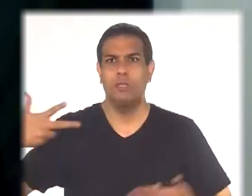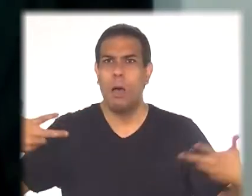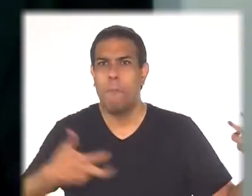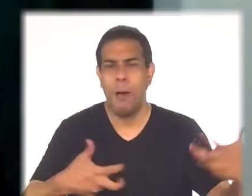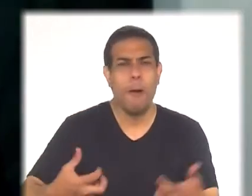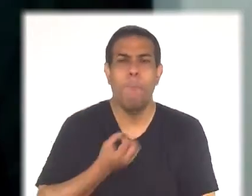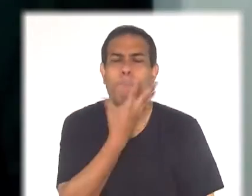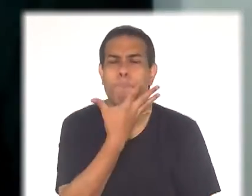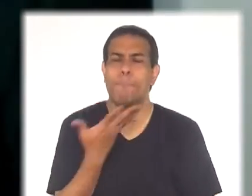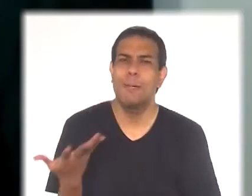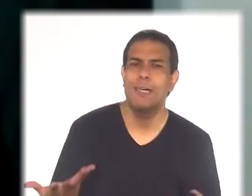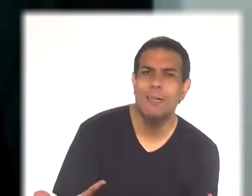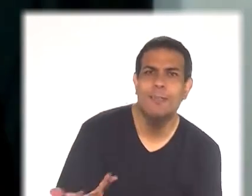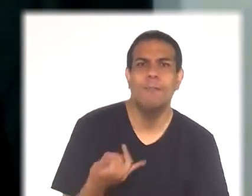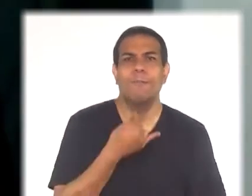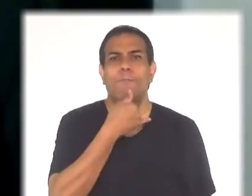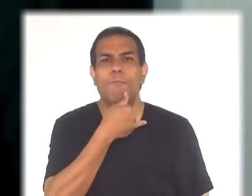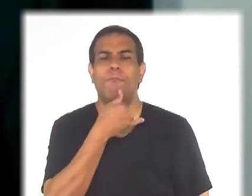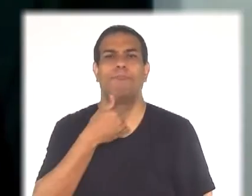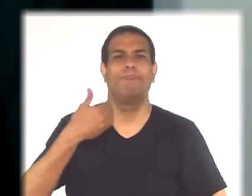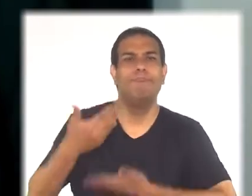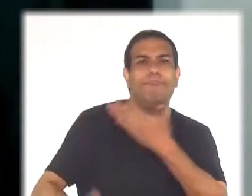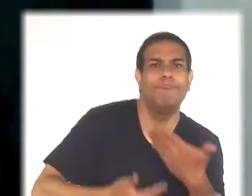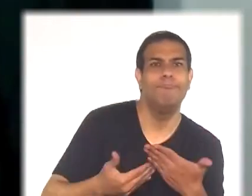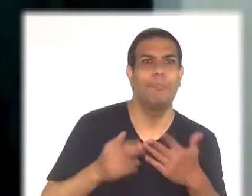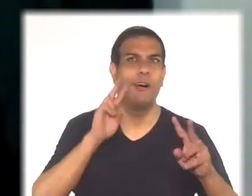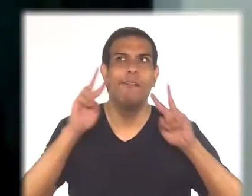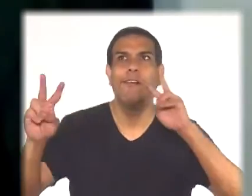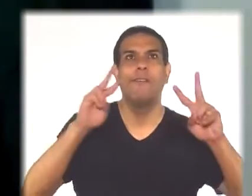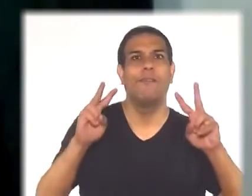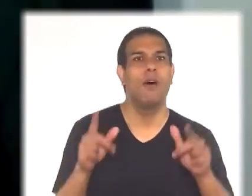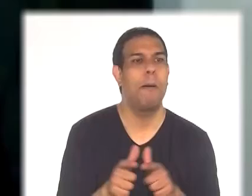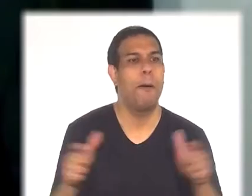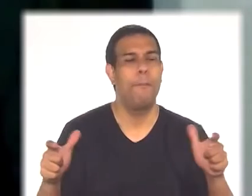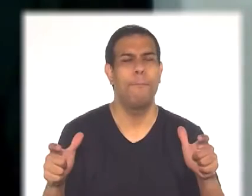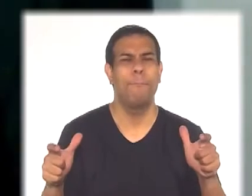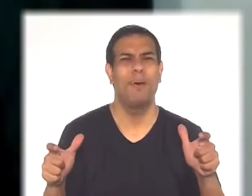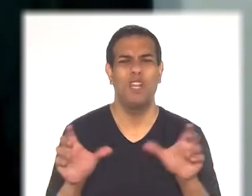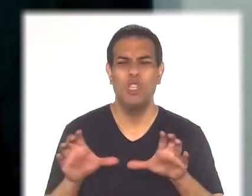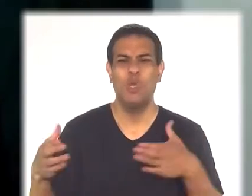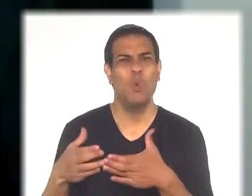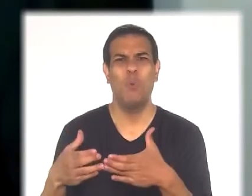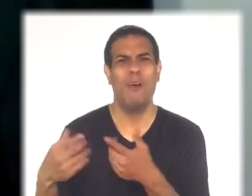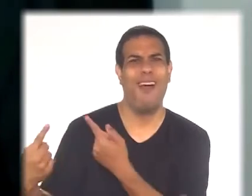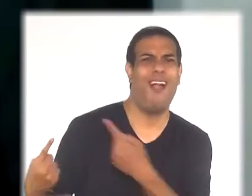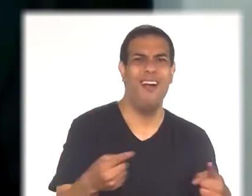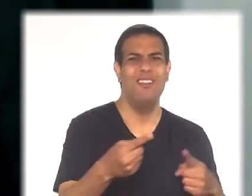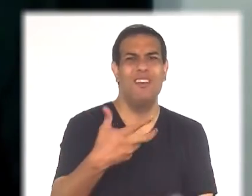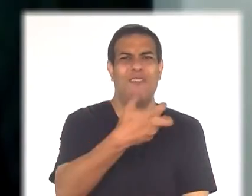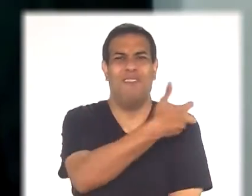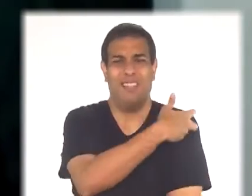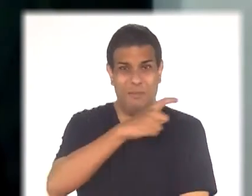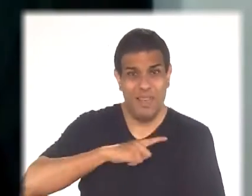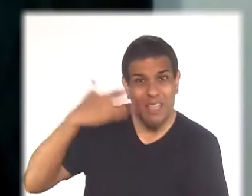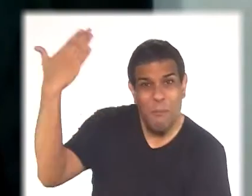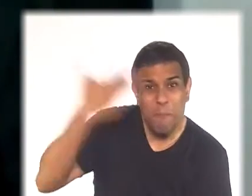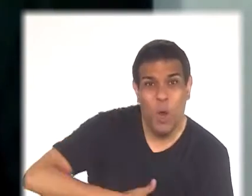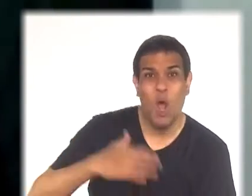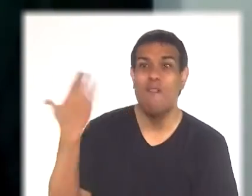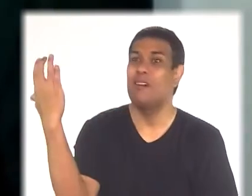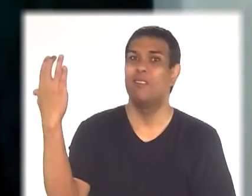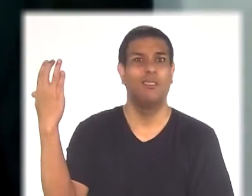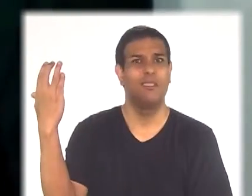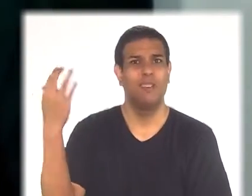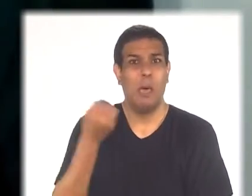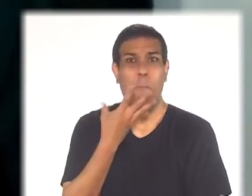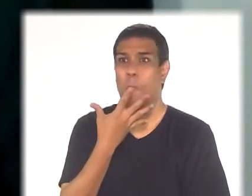de vacinações. Nós, infelizmente, nos últimos anos, temos visto crescer um movimento anti-vacina sem a menor base